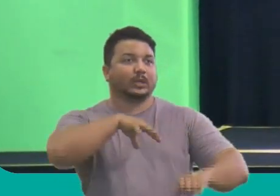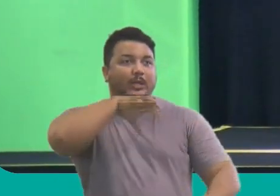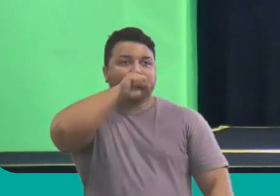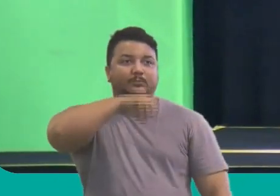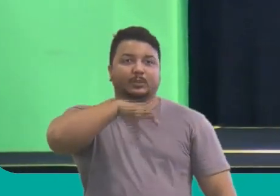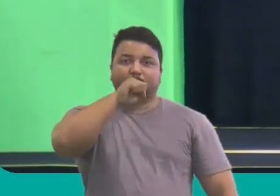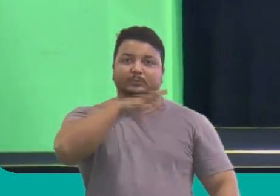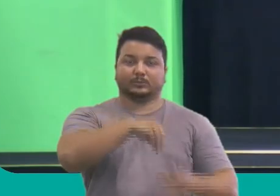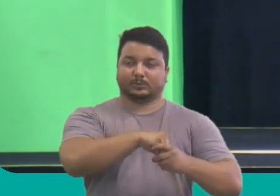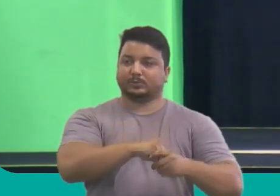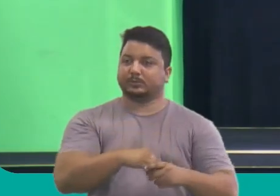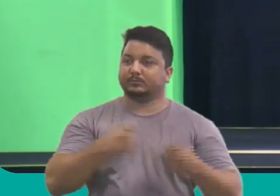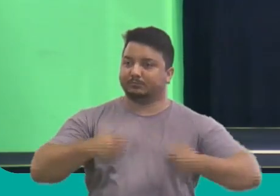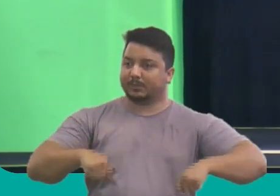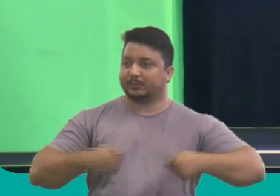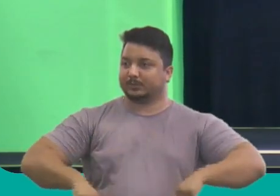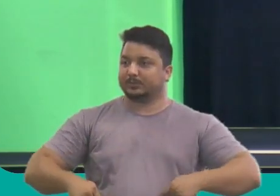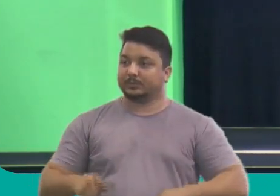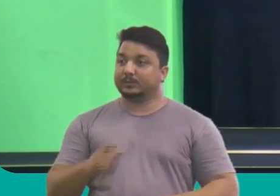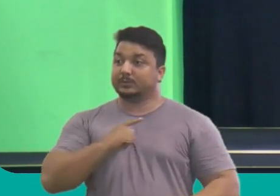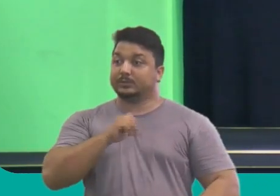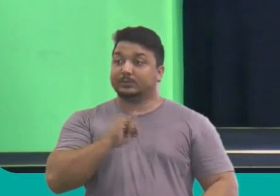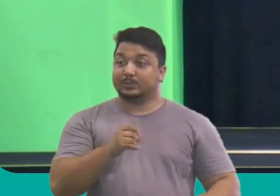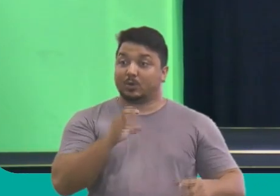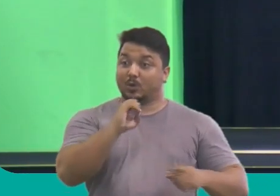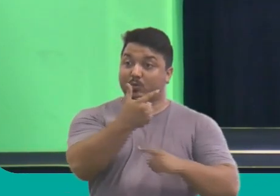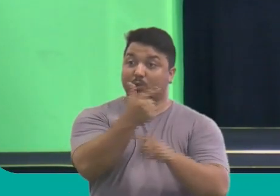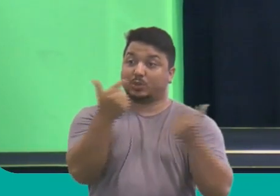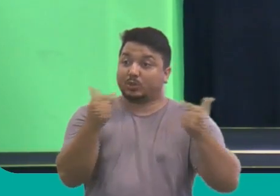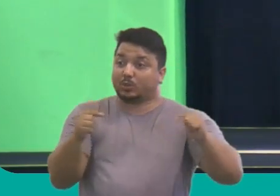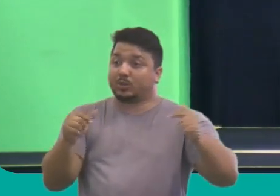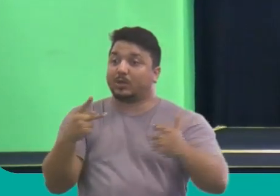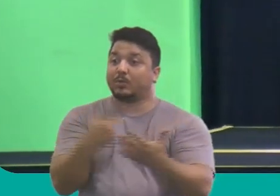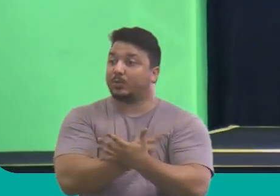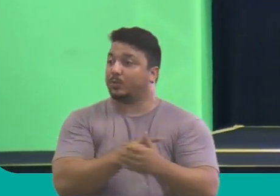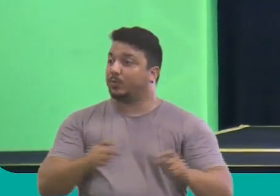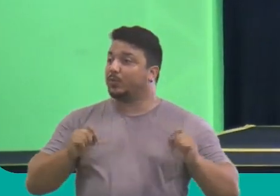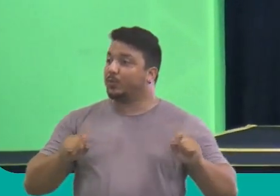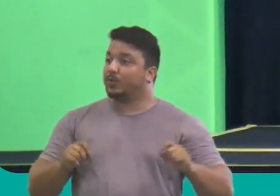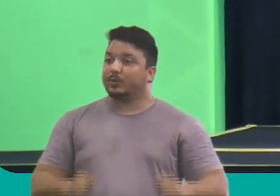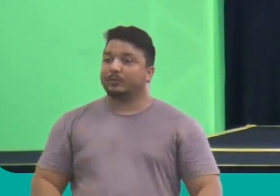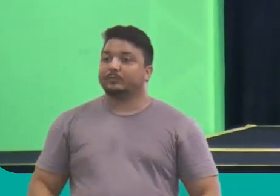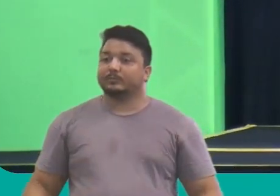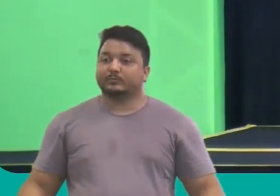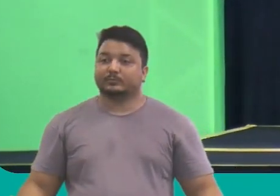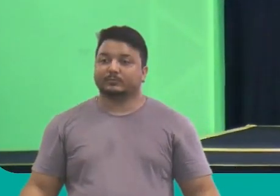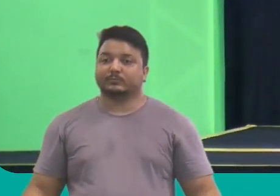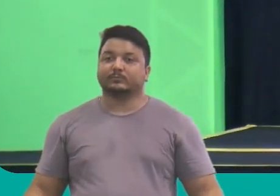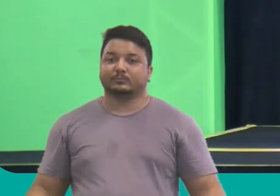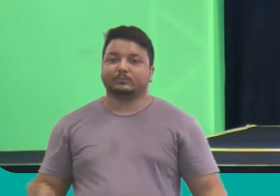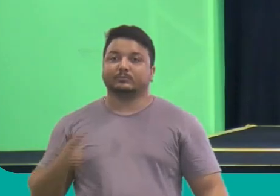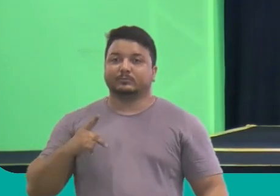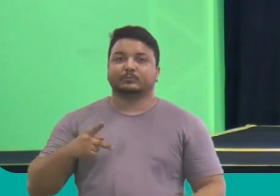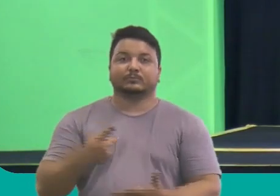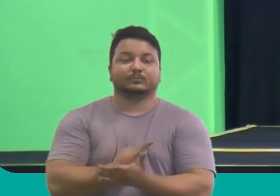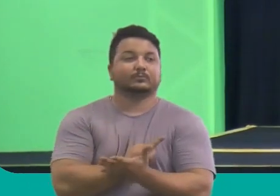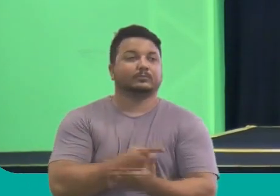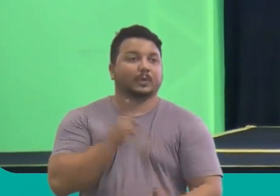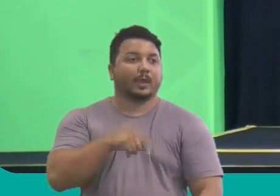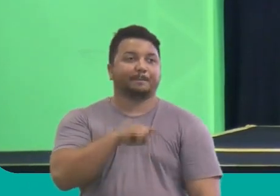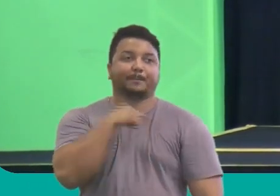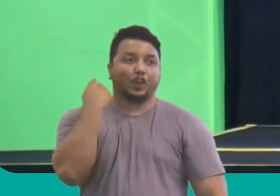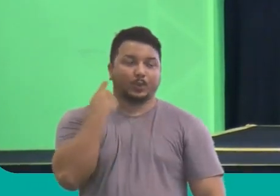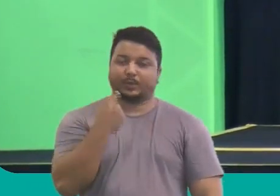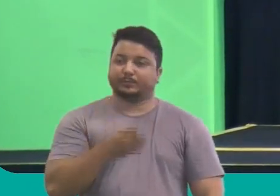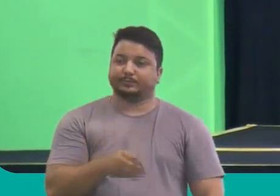respiratório. Se eu não tenho uma concentração tão grande de oxigênio, o que é que vai acontecer com esses animais? Eles vão